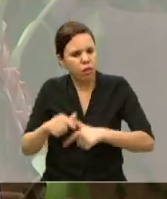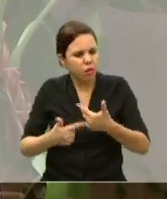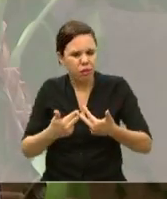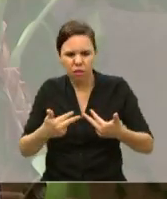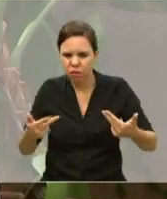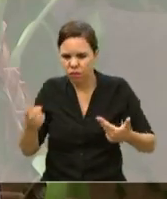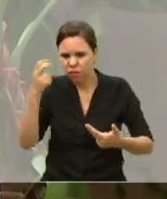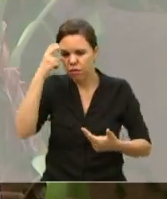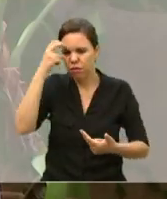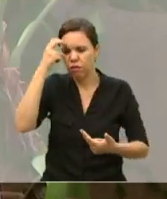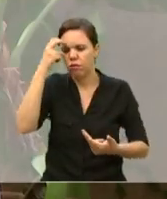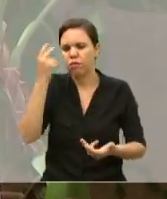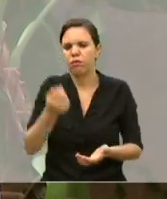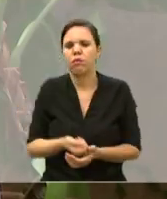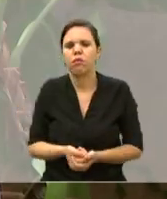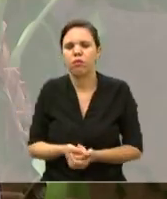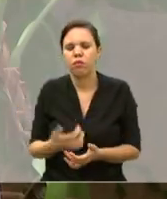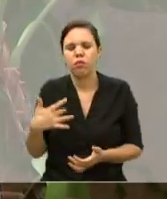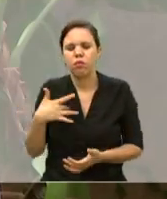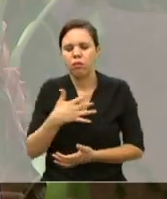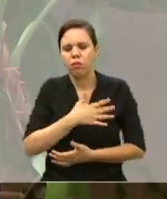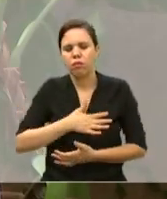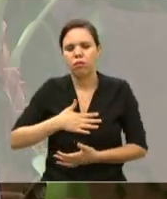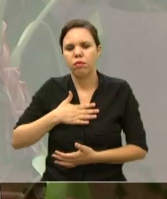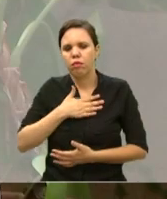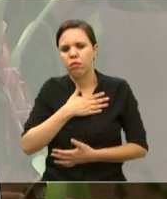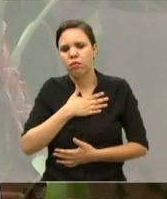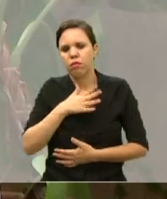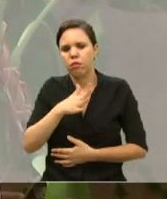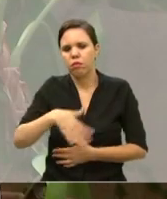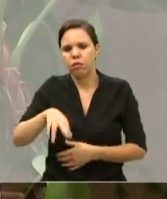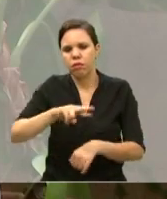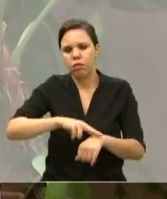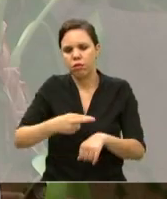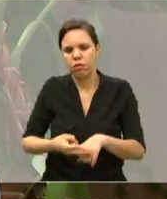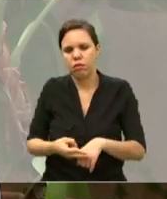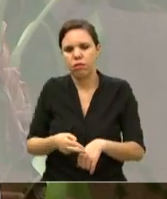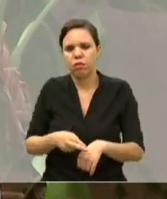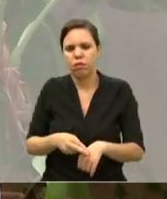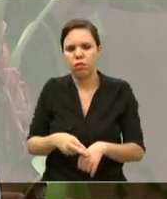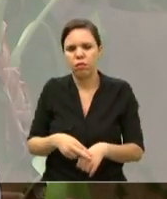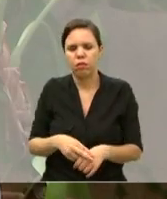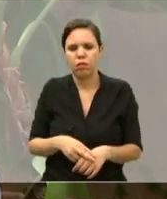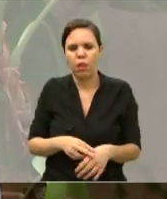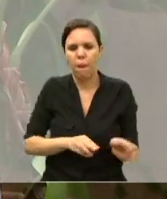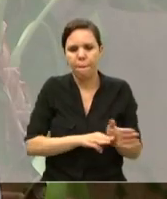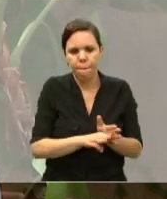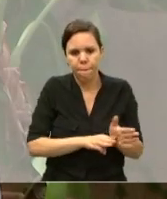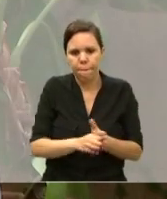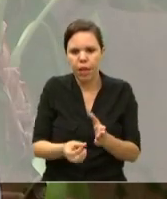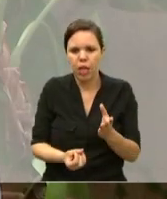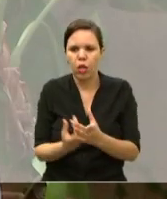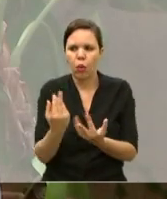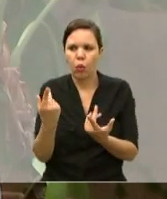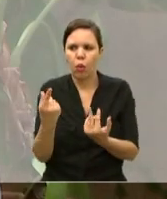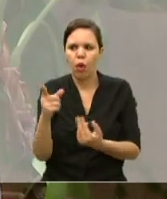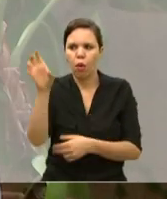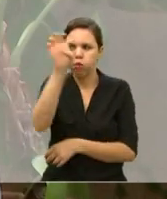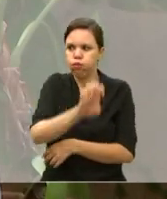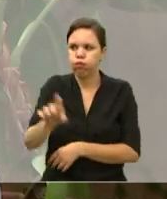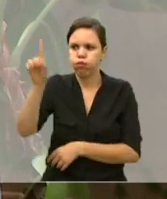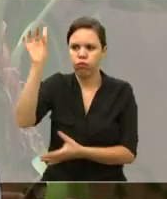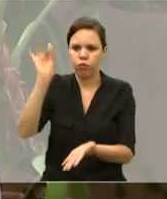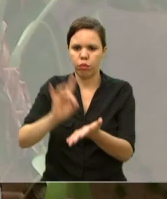se trabalha de uma maneira mais saudável dentro do ritmo. É isso que eu ia perguntar. Foi uma metodologia criada na Europa, é uma outra